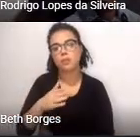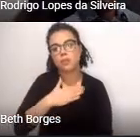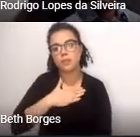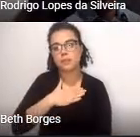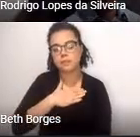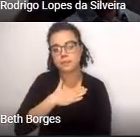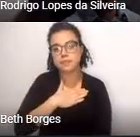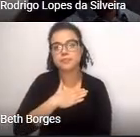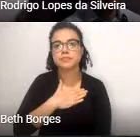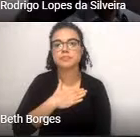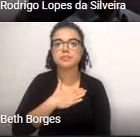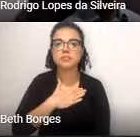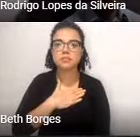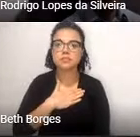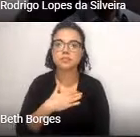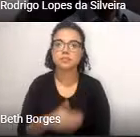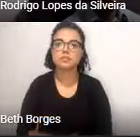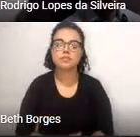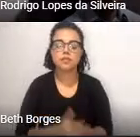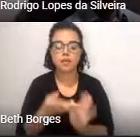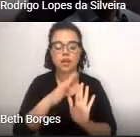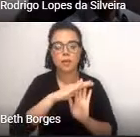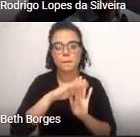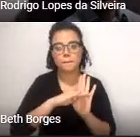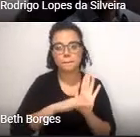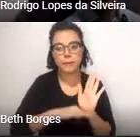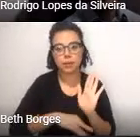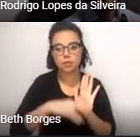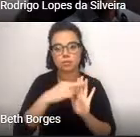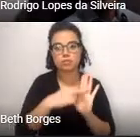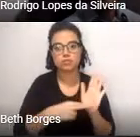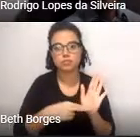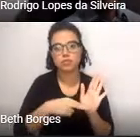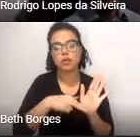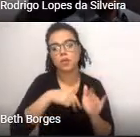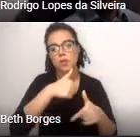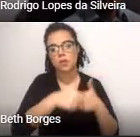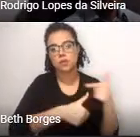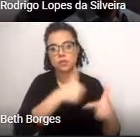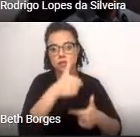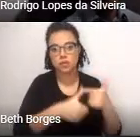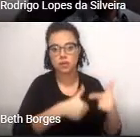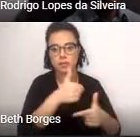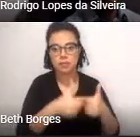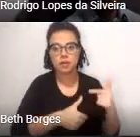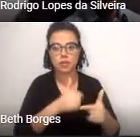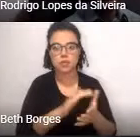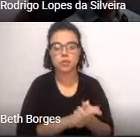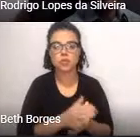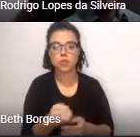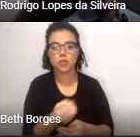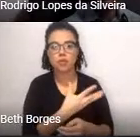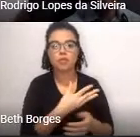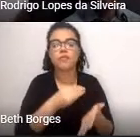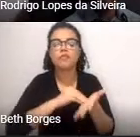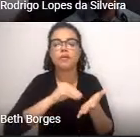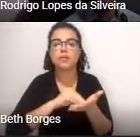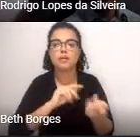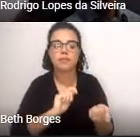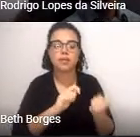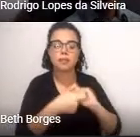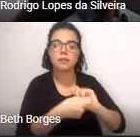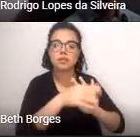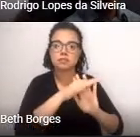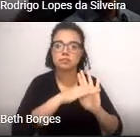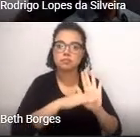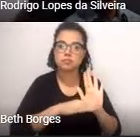meu, a meu novo protocolo, meu protocolo, né? Novo que eu digo porque faltava uma adaptação que eu coloquei aí, né?